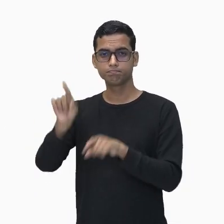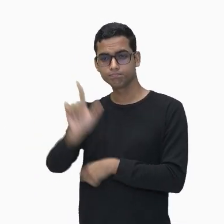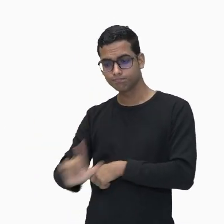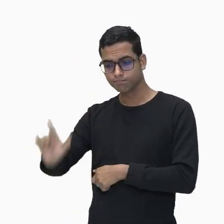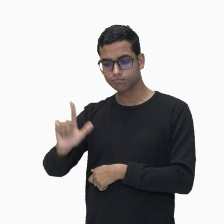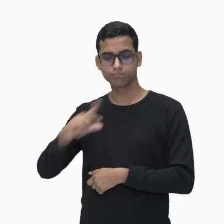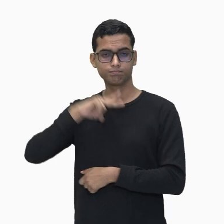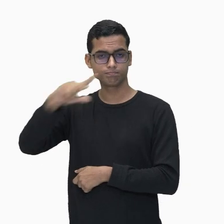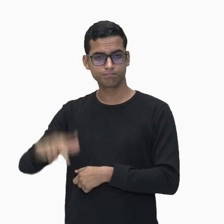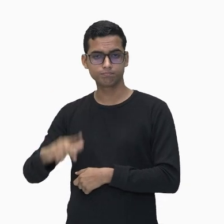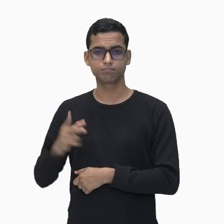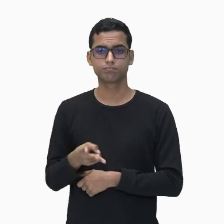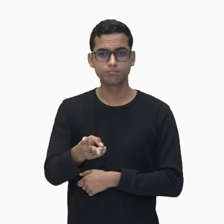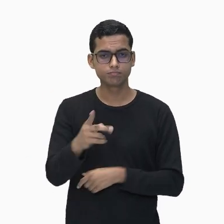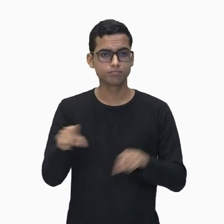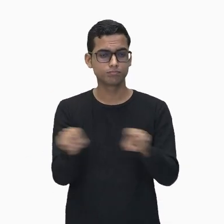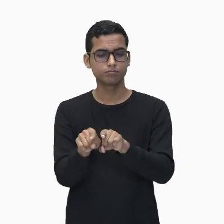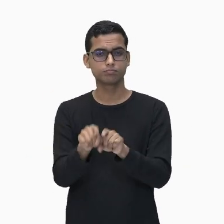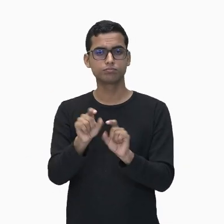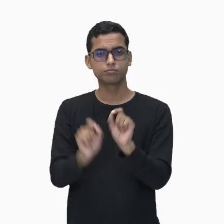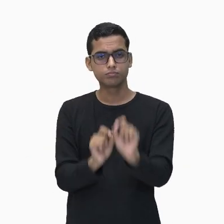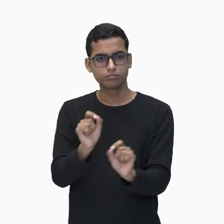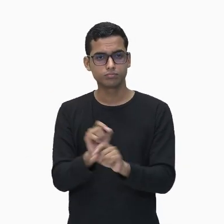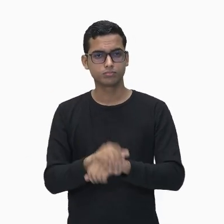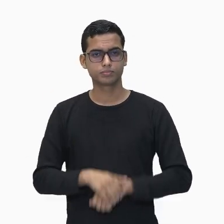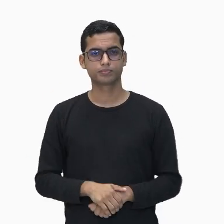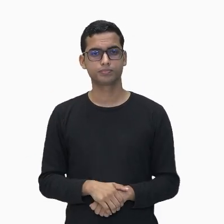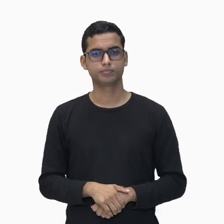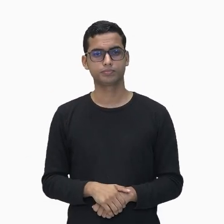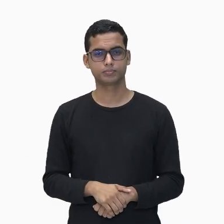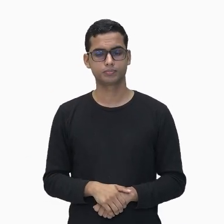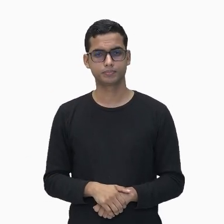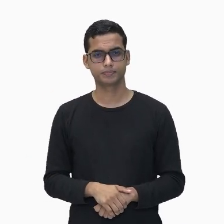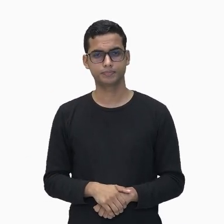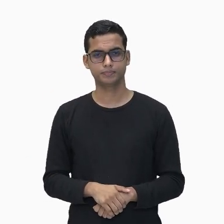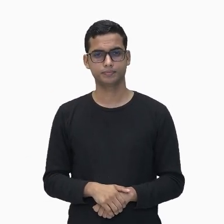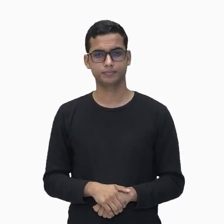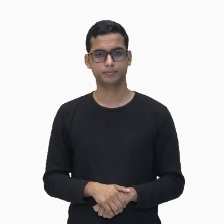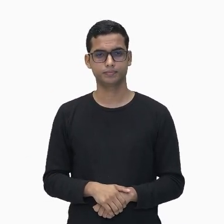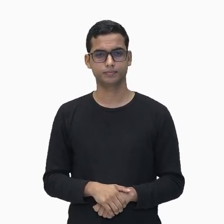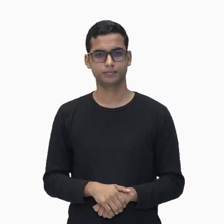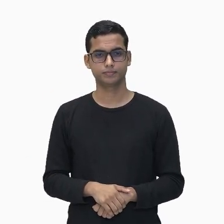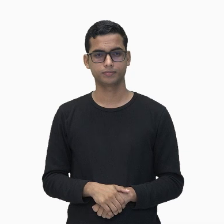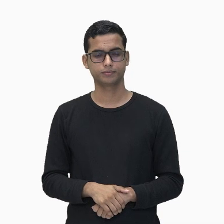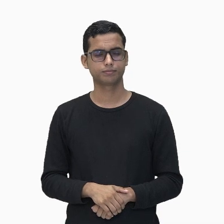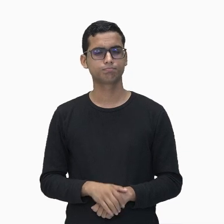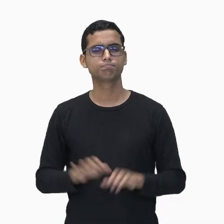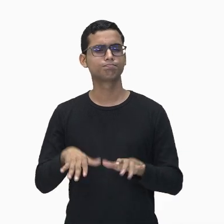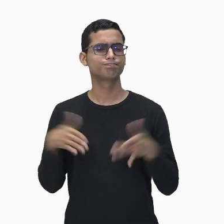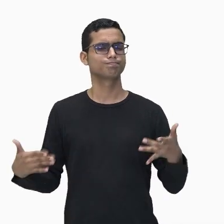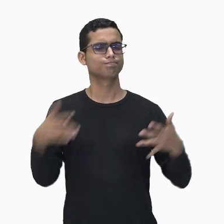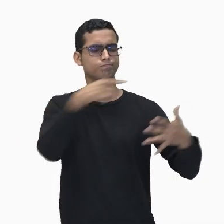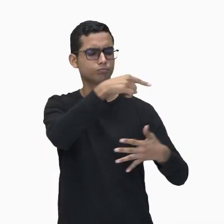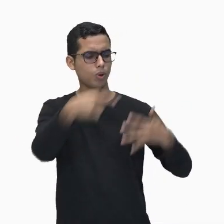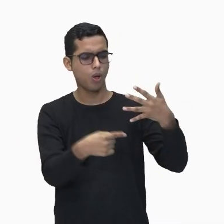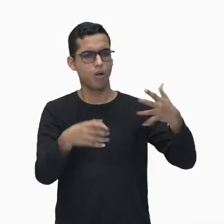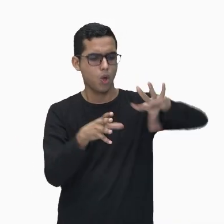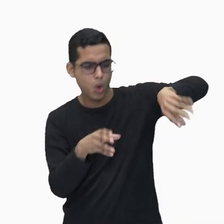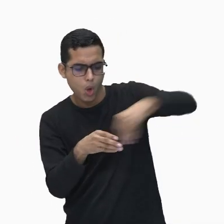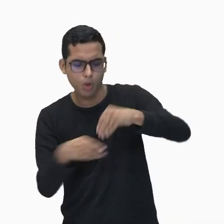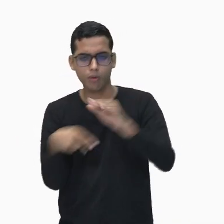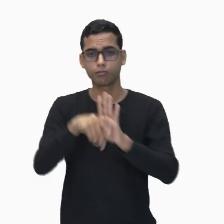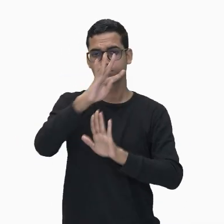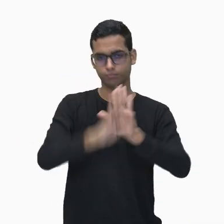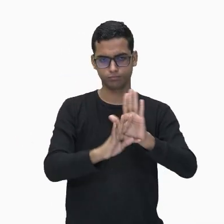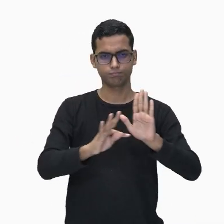tá? Que temas costumam aparecer, que elementos costumam estar presentes nesses textos. Então,